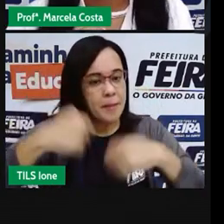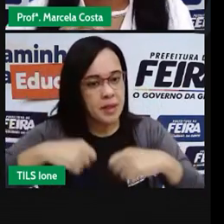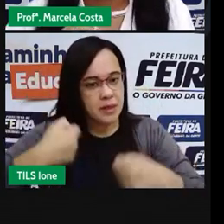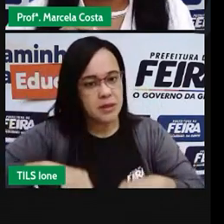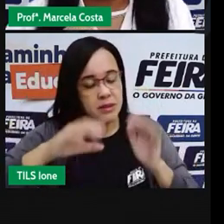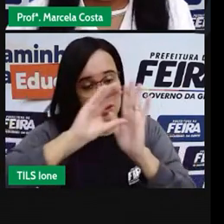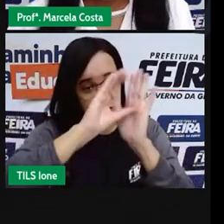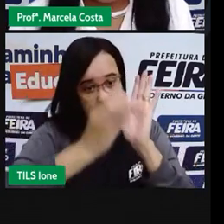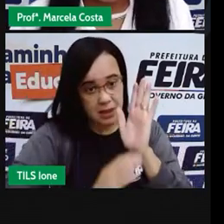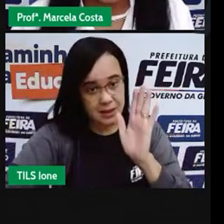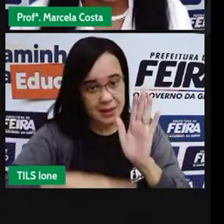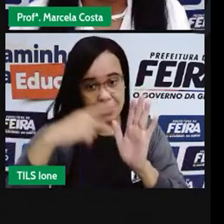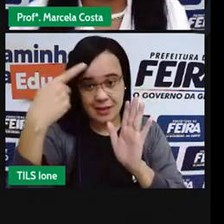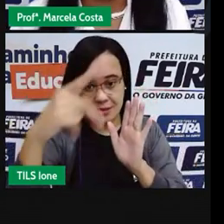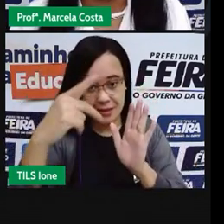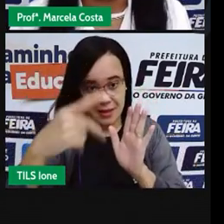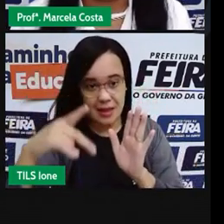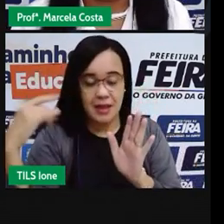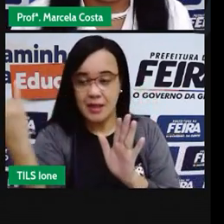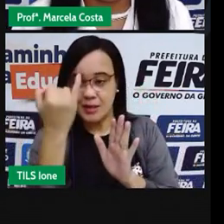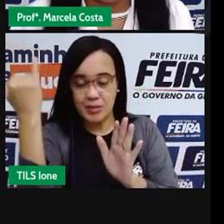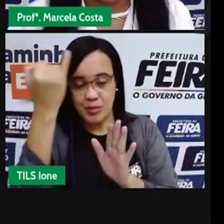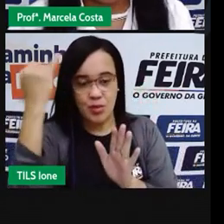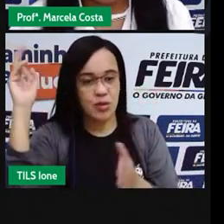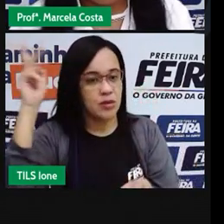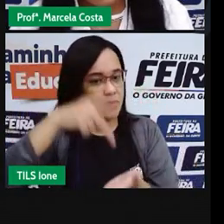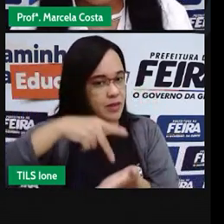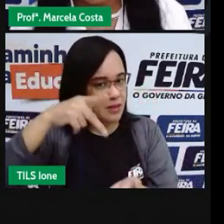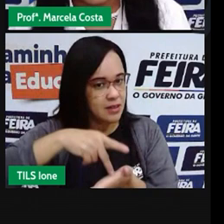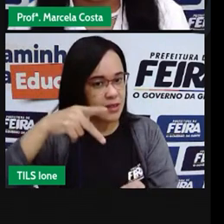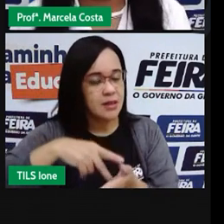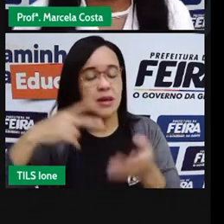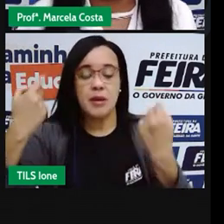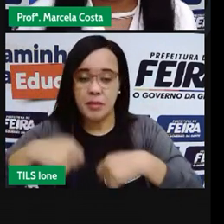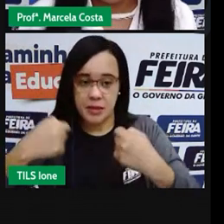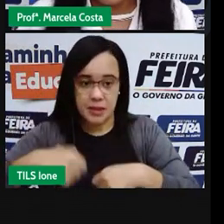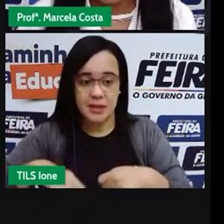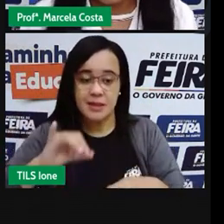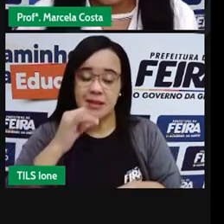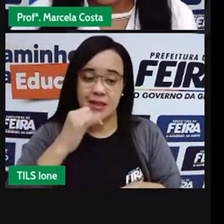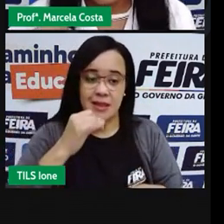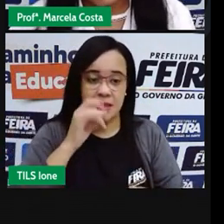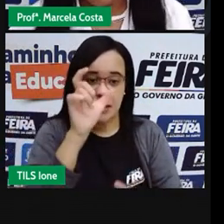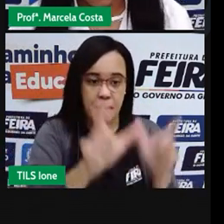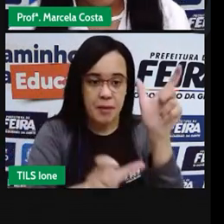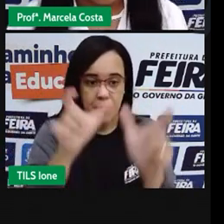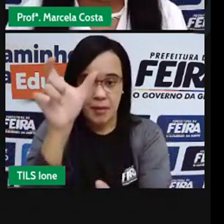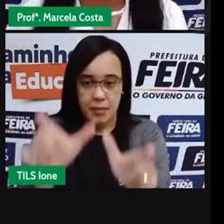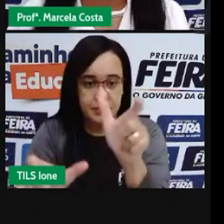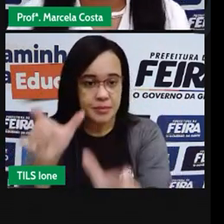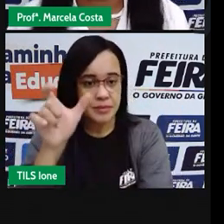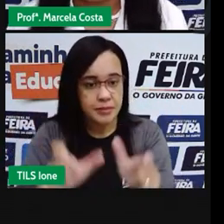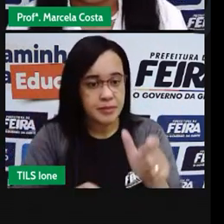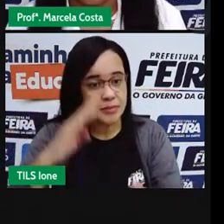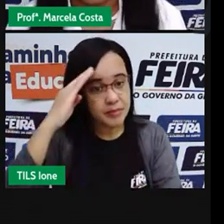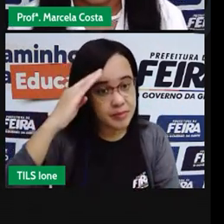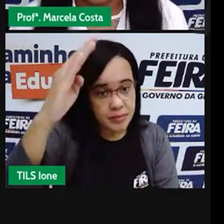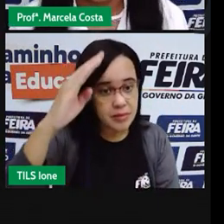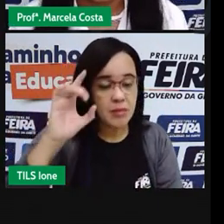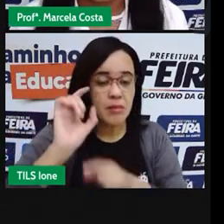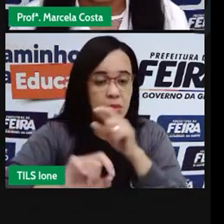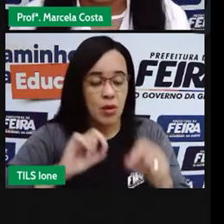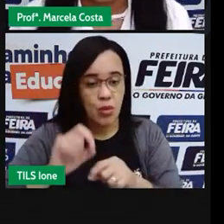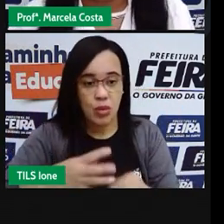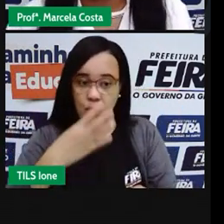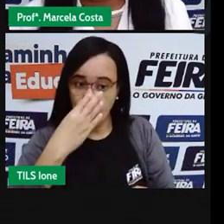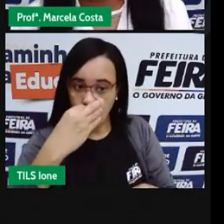características importantes do conto original, como os personagens principais, que são o lobo, os três